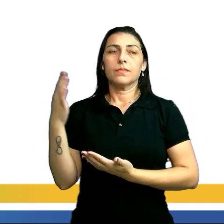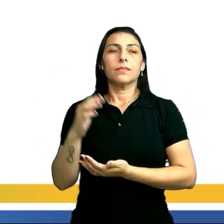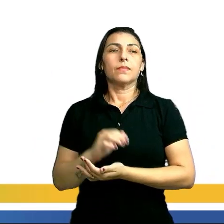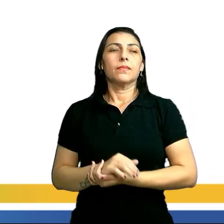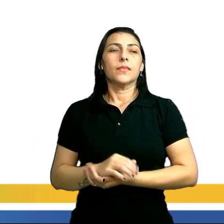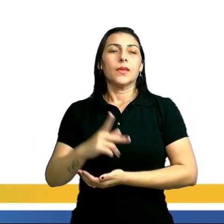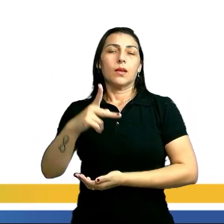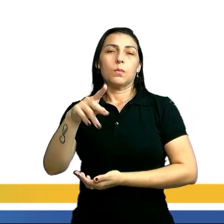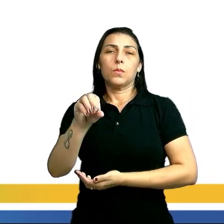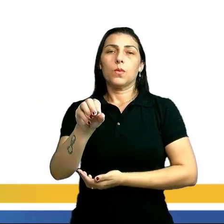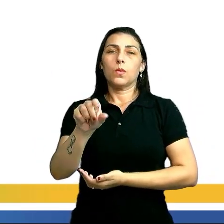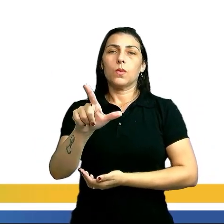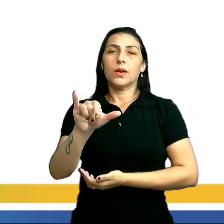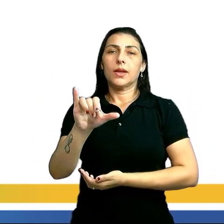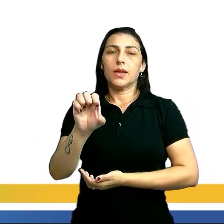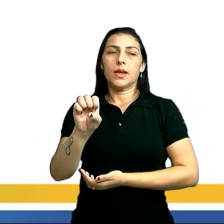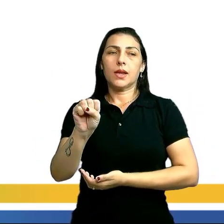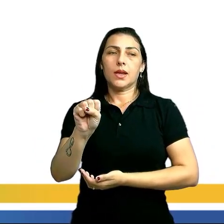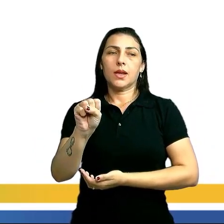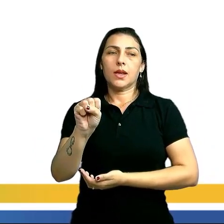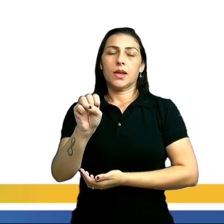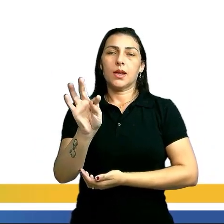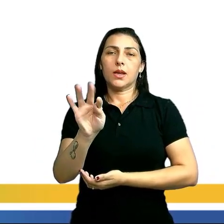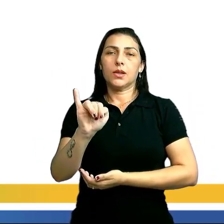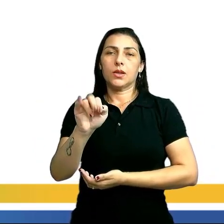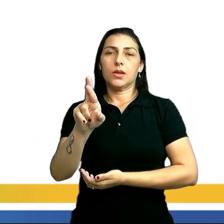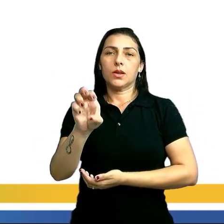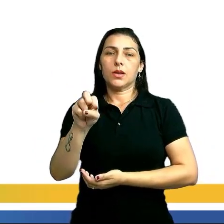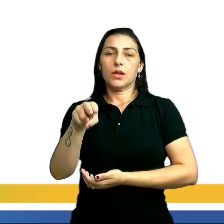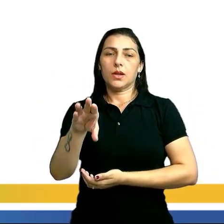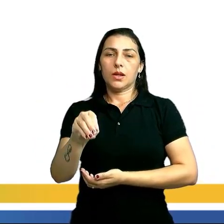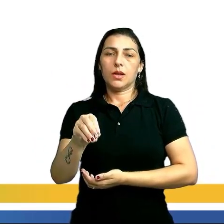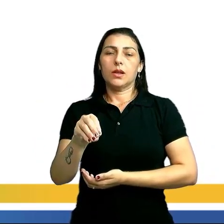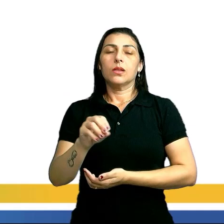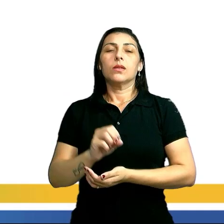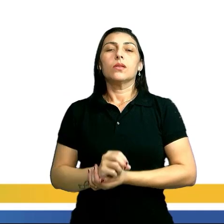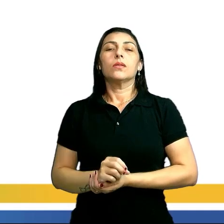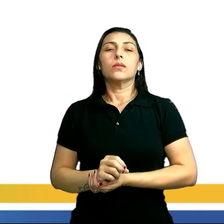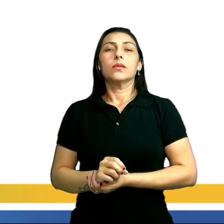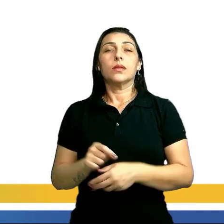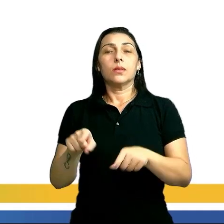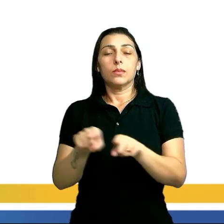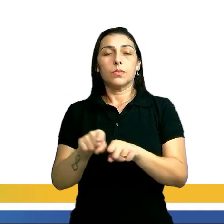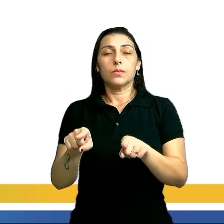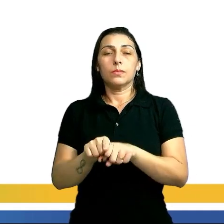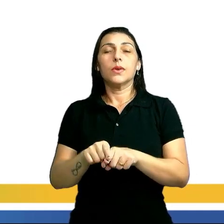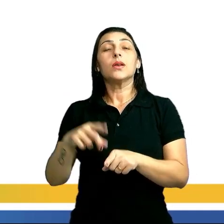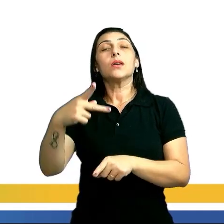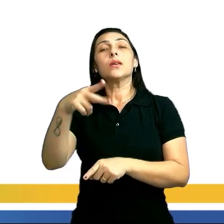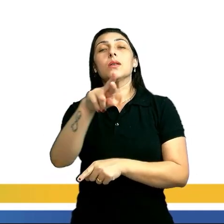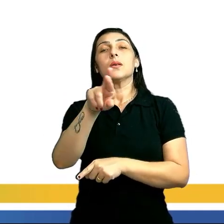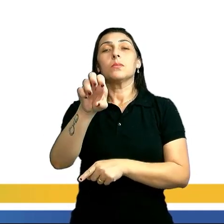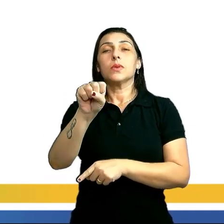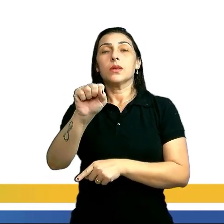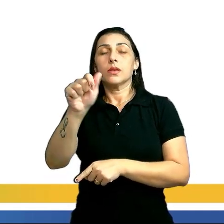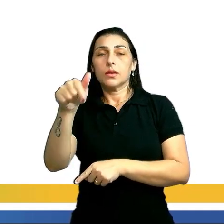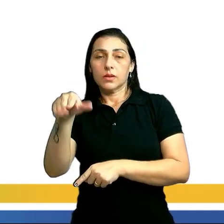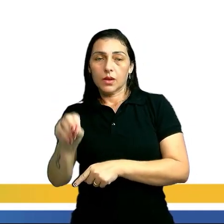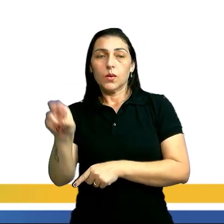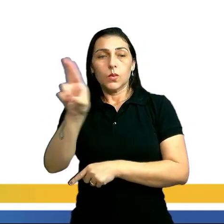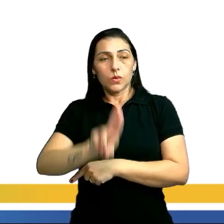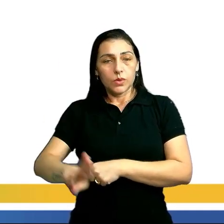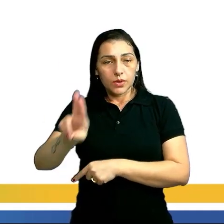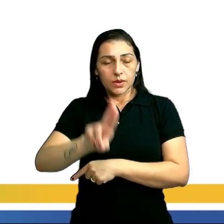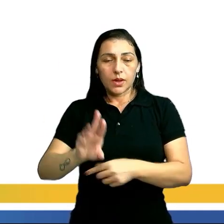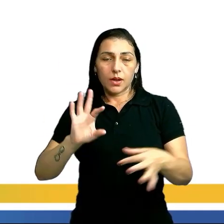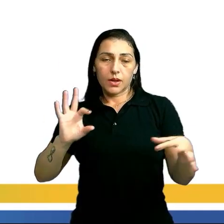polímero poliestireno, que por meio do processo também de pressão, temperatura e utilizando